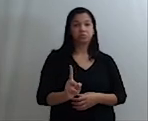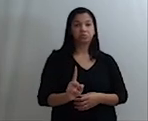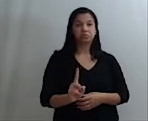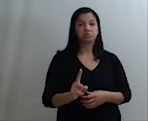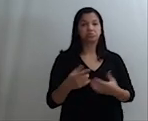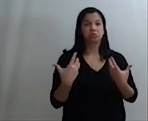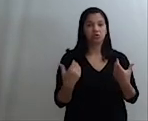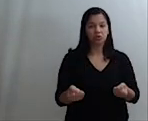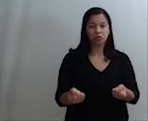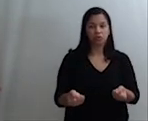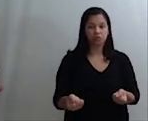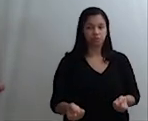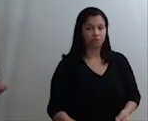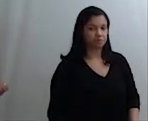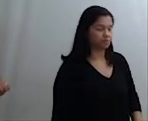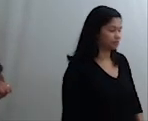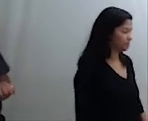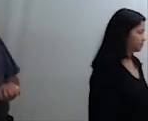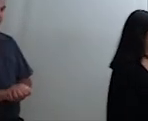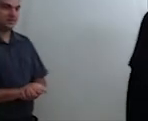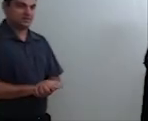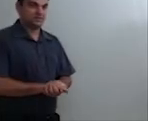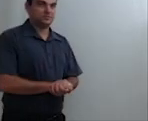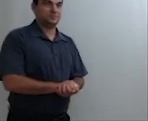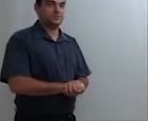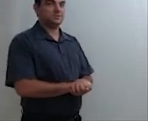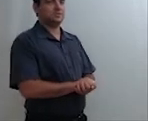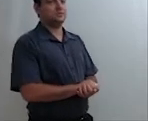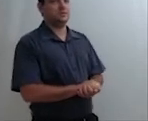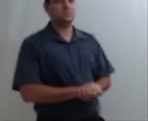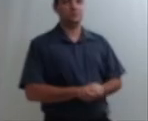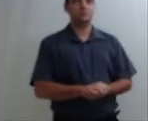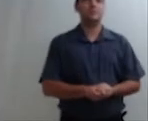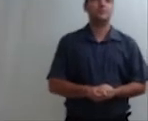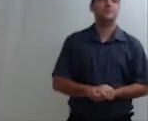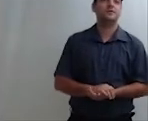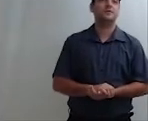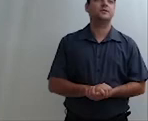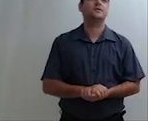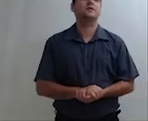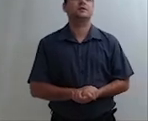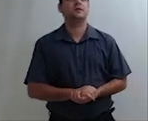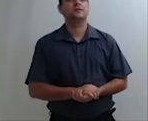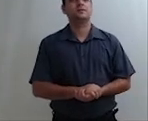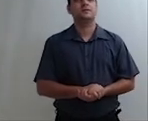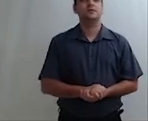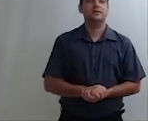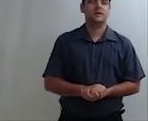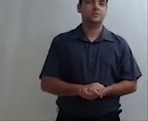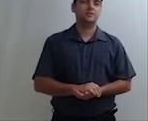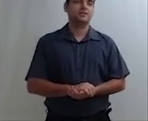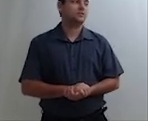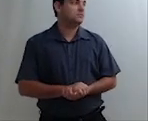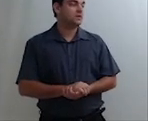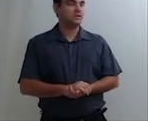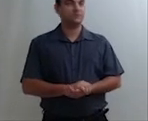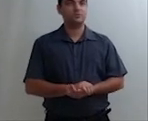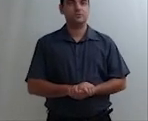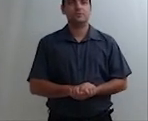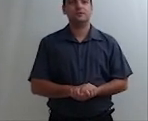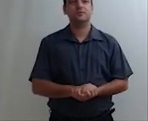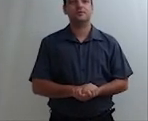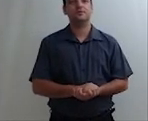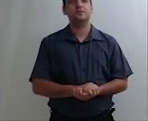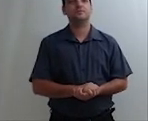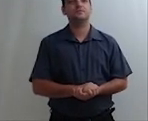satisfeito com a decisão deste tribunal Muito obrigado muito obrigado então fica assim proclamado o resultado por unanimidade